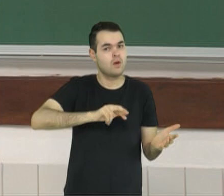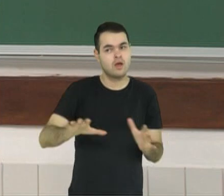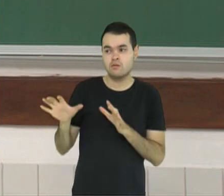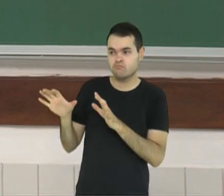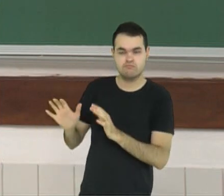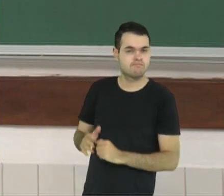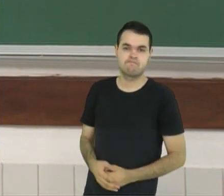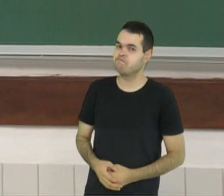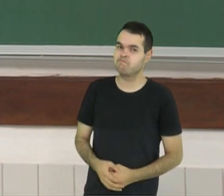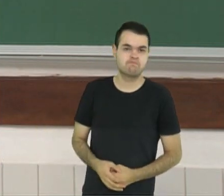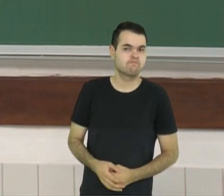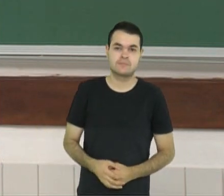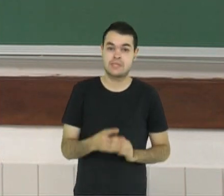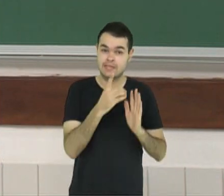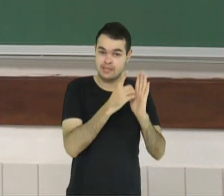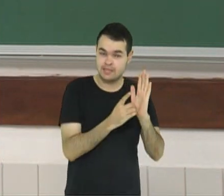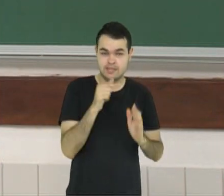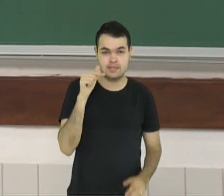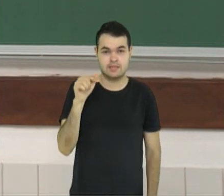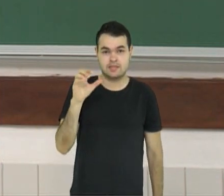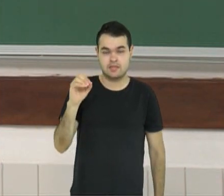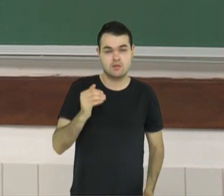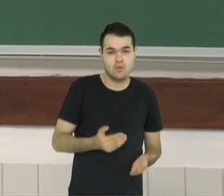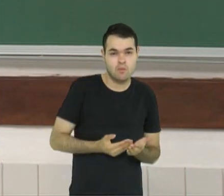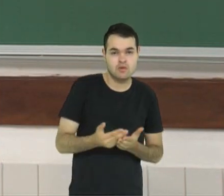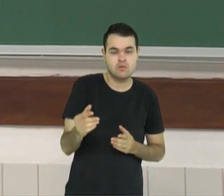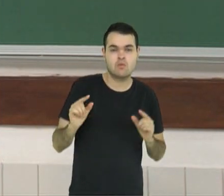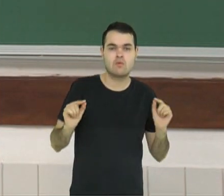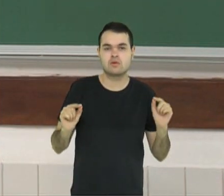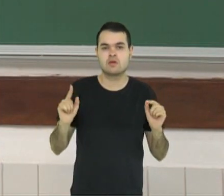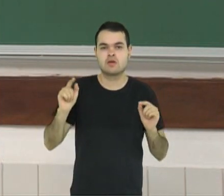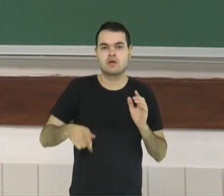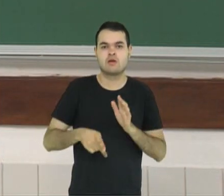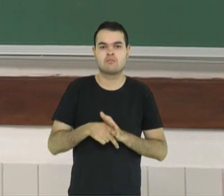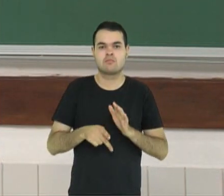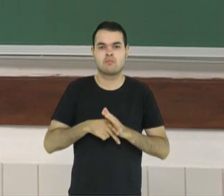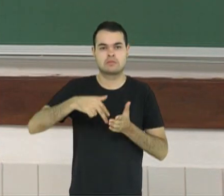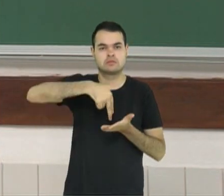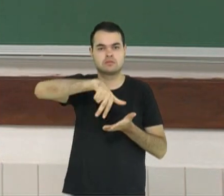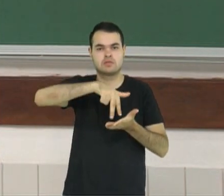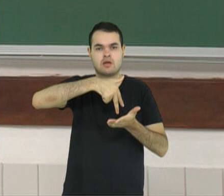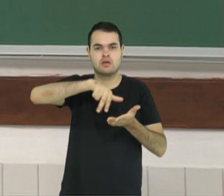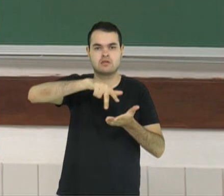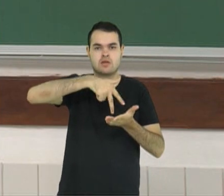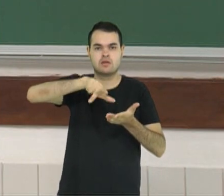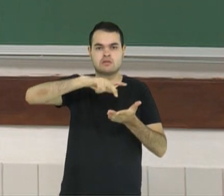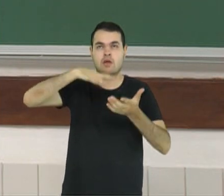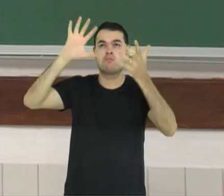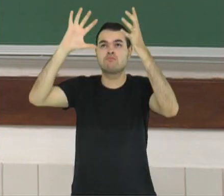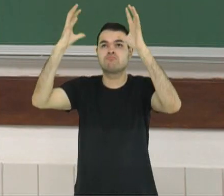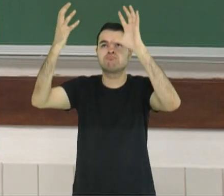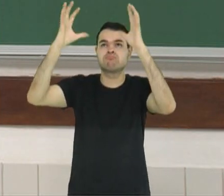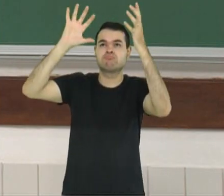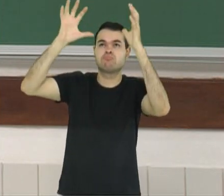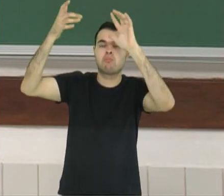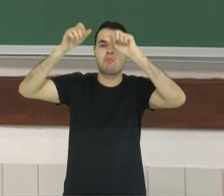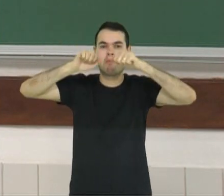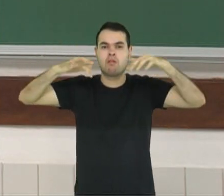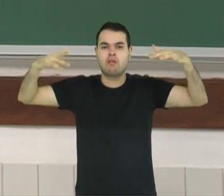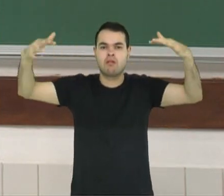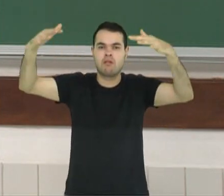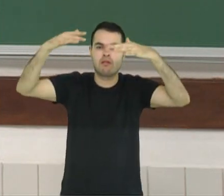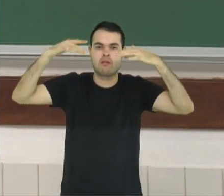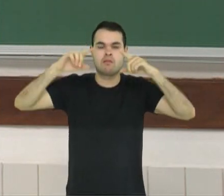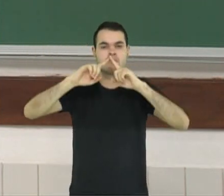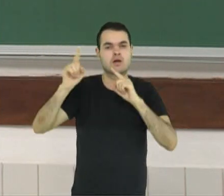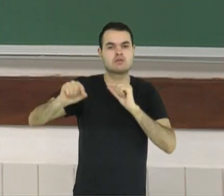estava acontecendo. Na década de 70, começou o quê? A discoteca. Então as pessoas começaram a ver que valores familiares eram legais, só que